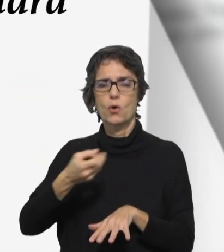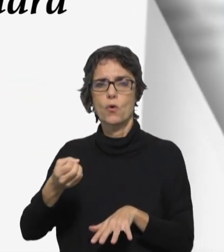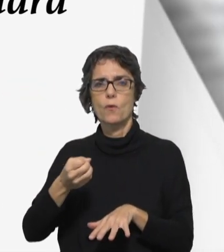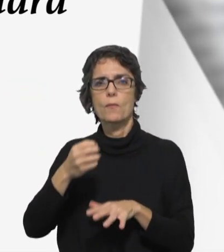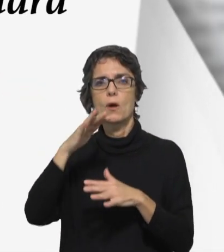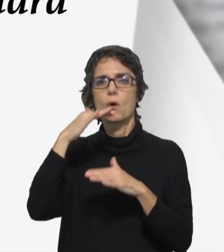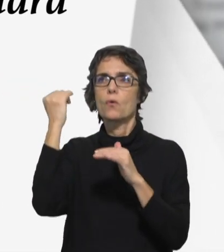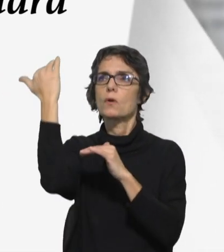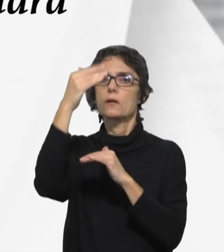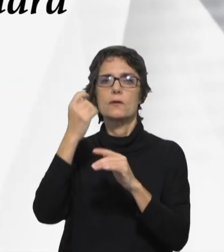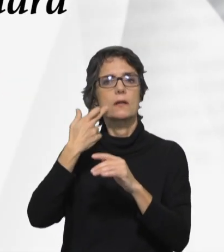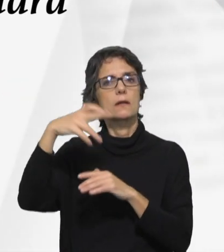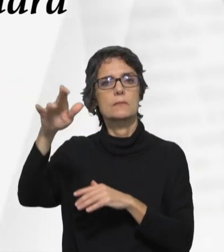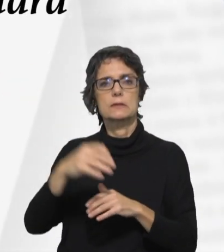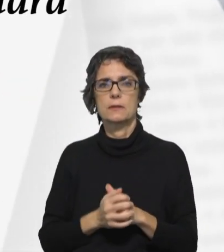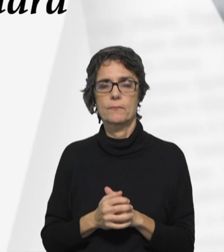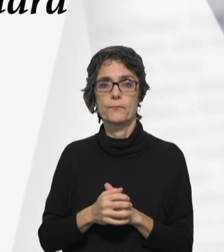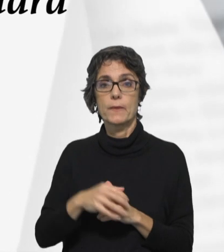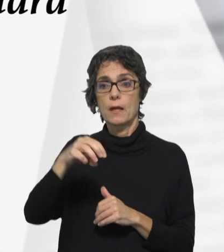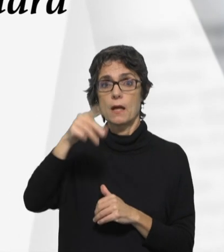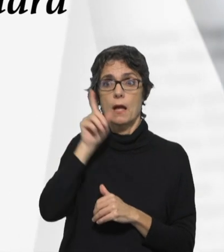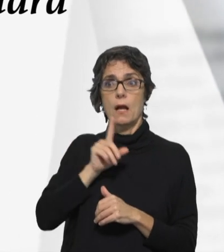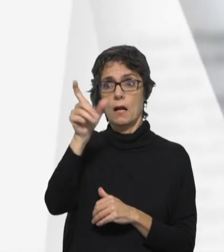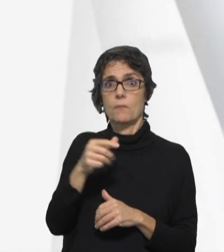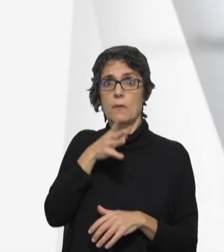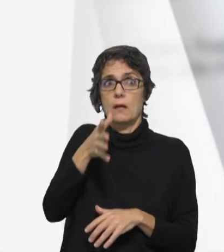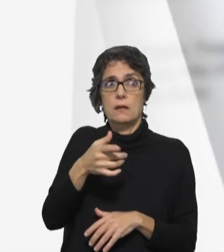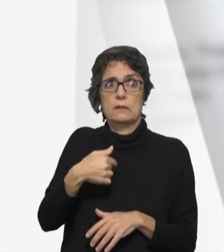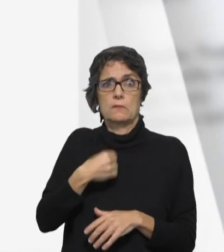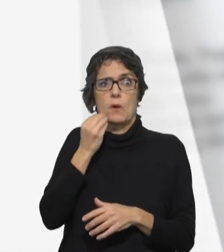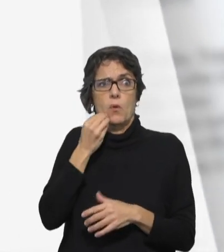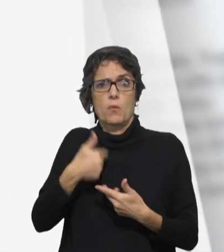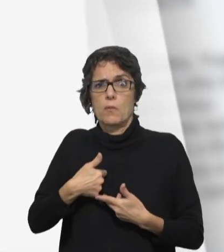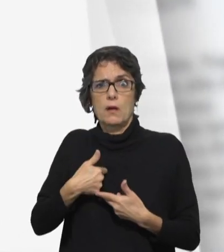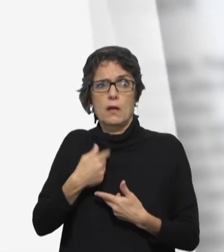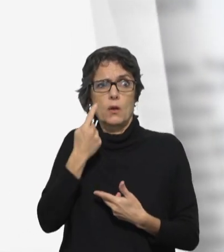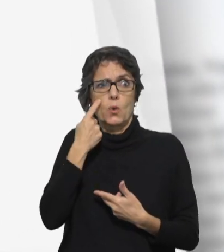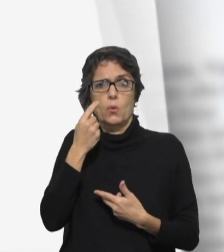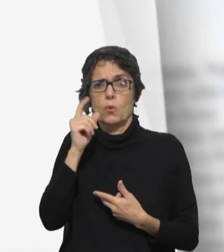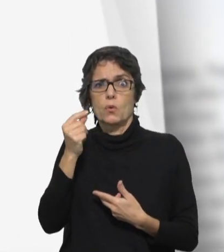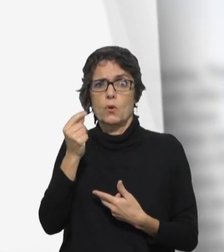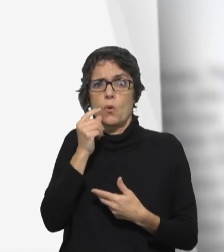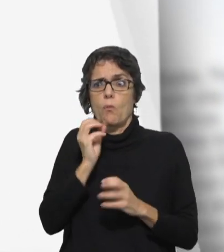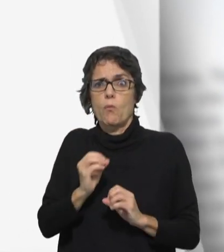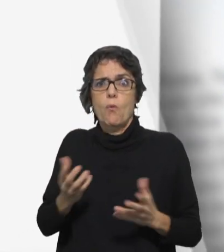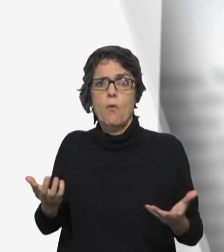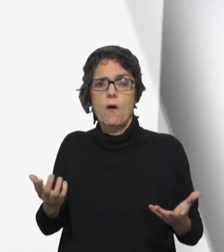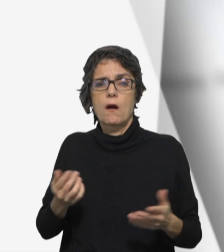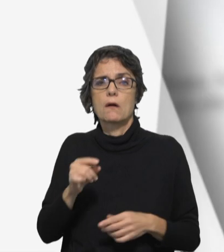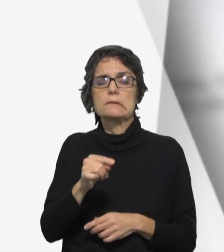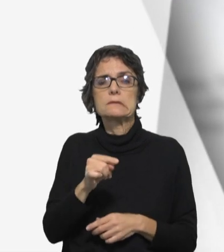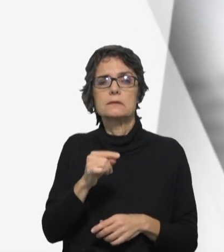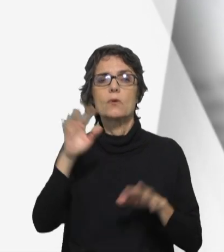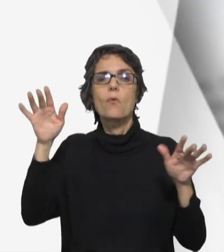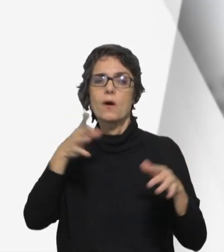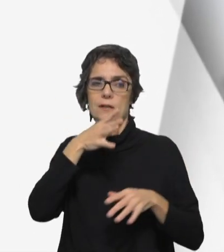fim. Maria disse ao anjo: Como será isto se eu não conheço o homem? O anjo respondeu-lhe: